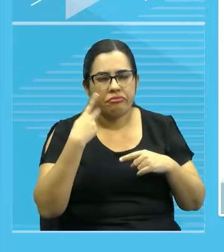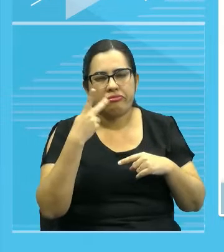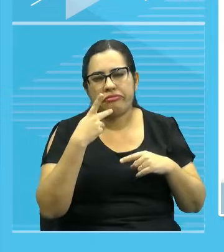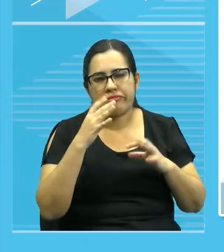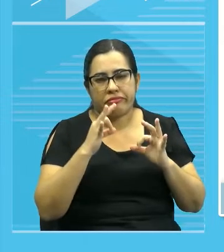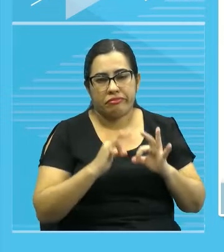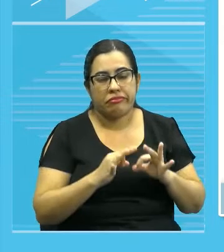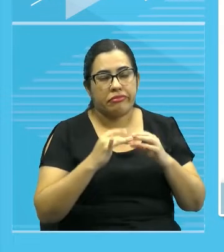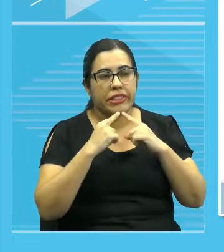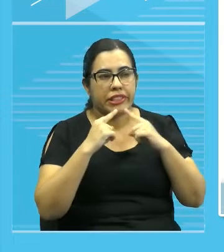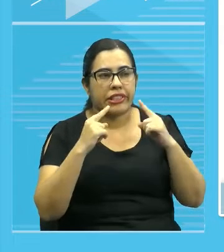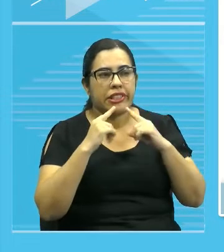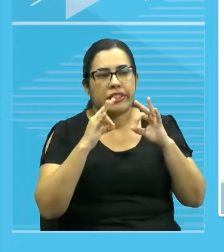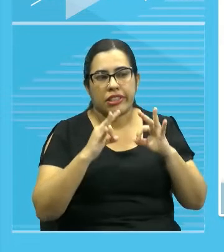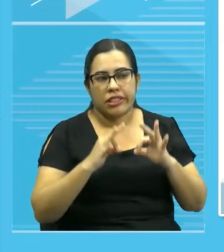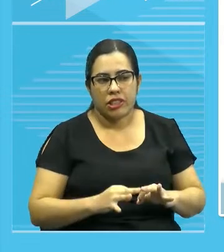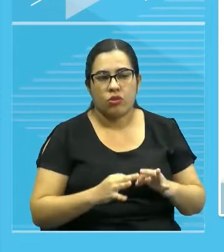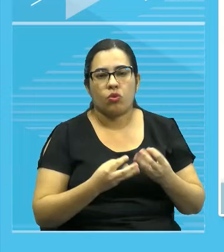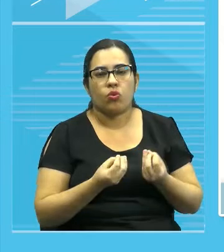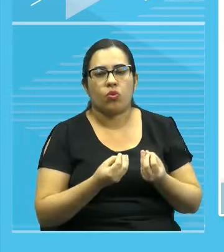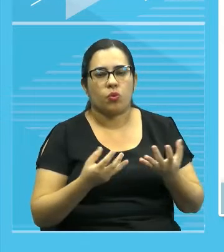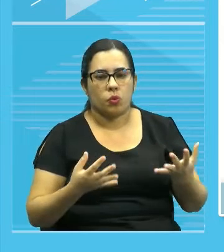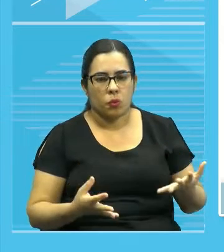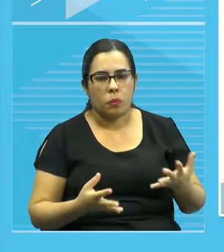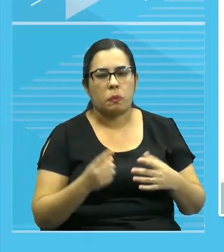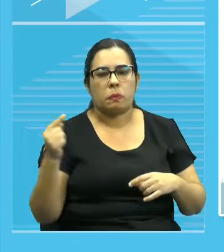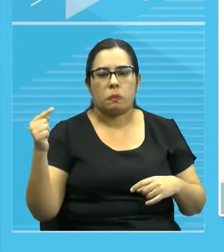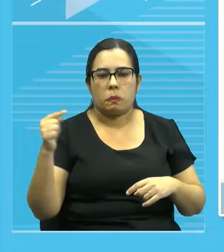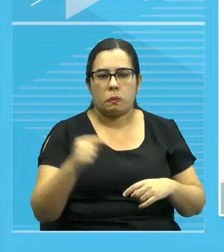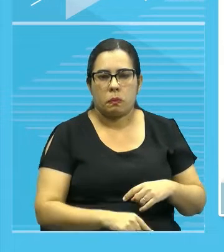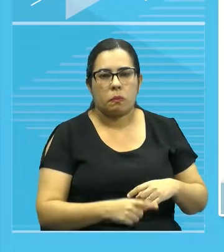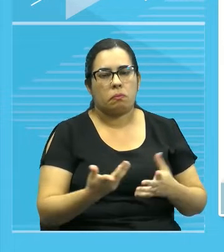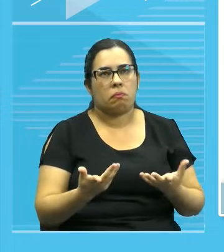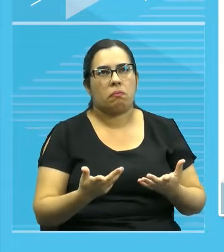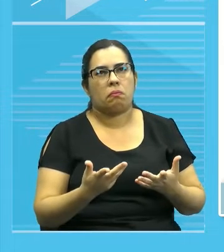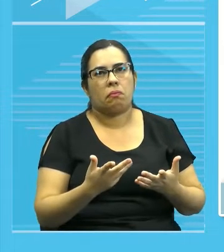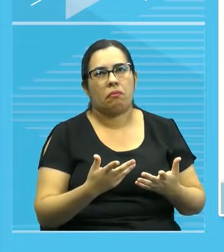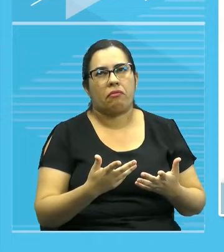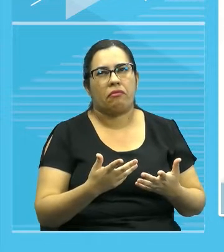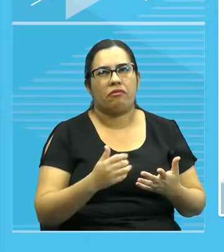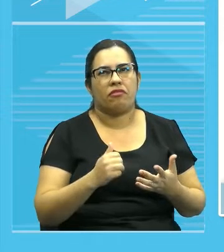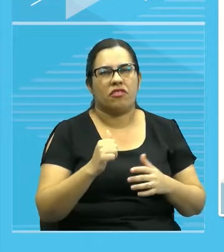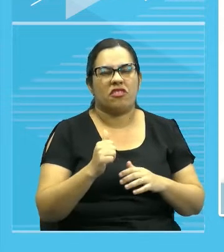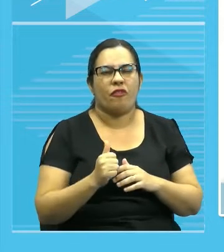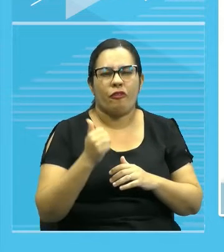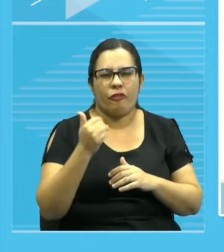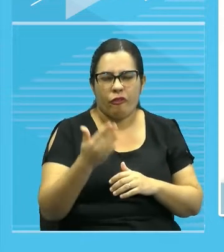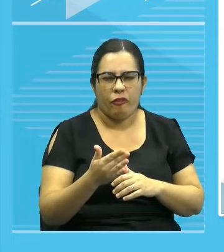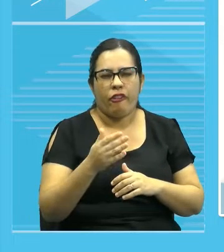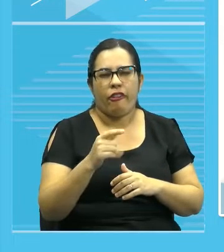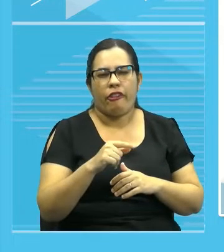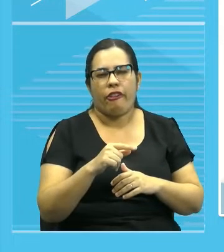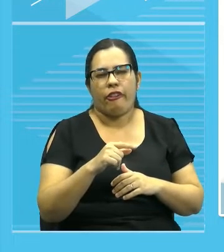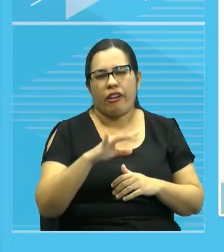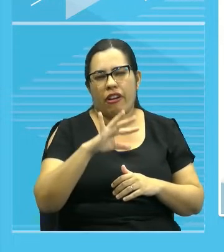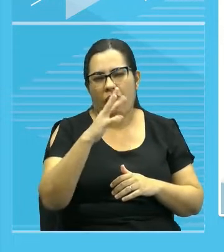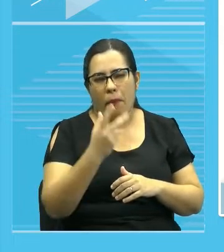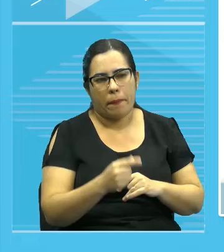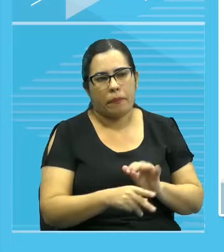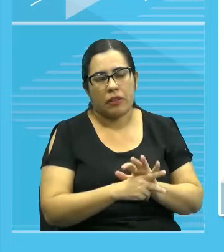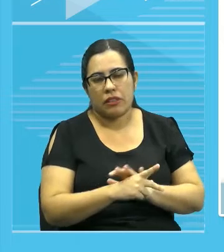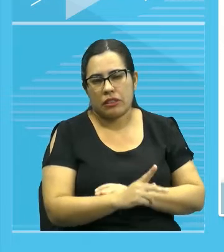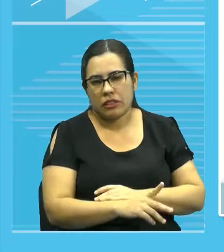então ele tá criticando isso o fato de virem aqui pessoas de fora América né aqui no caso ele